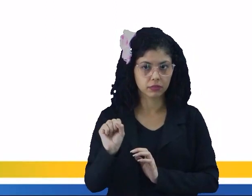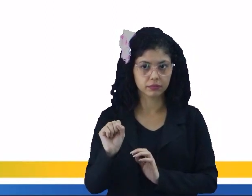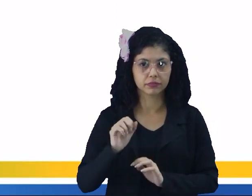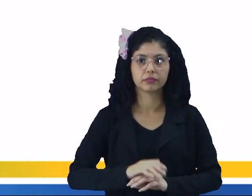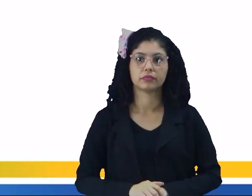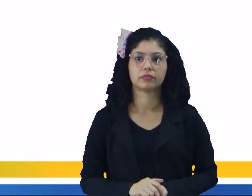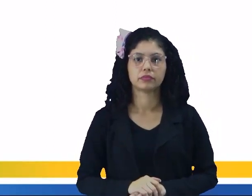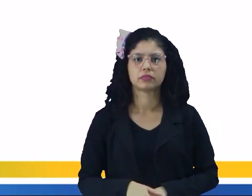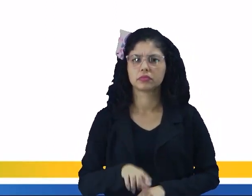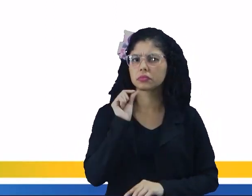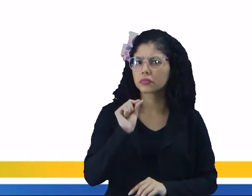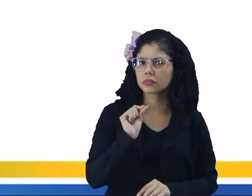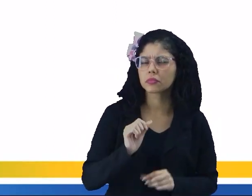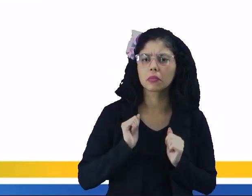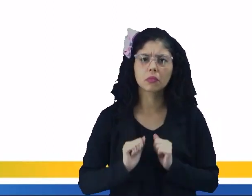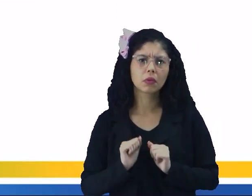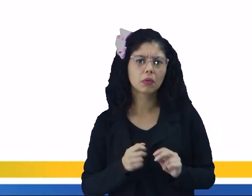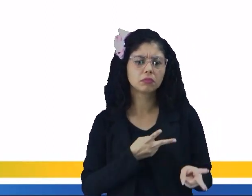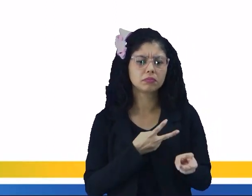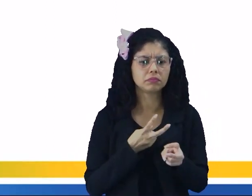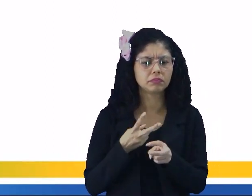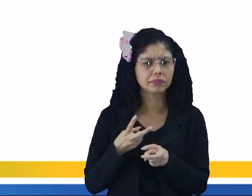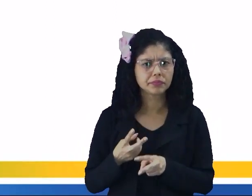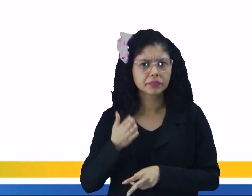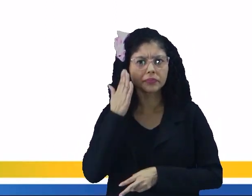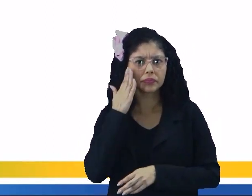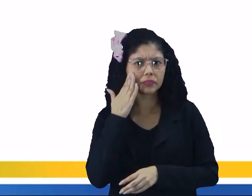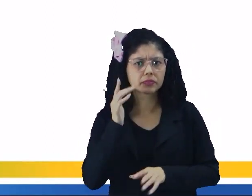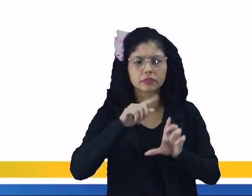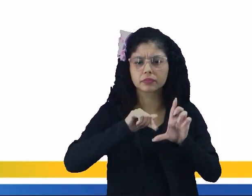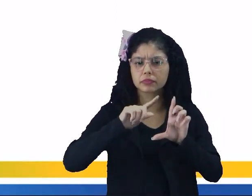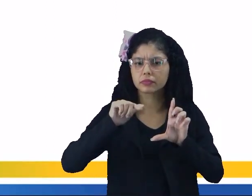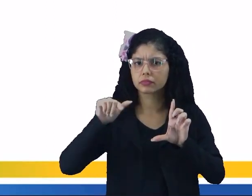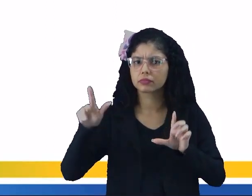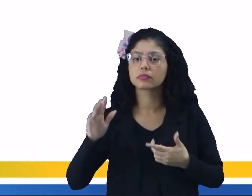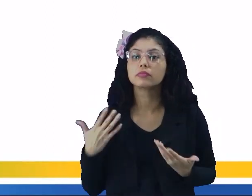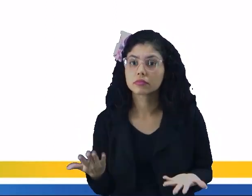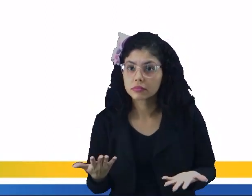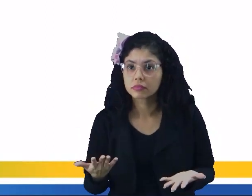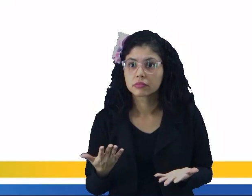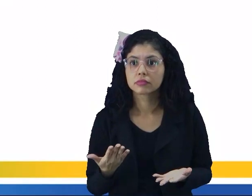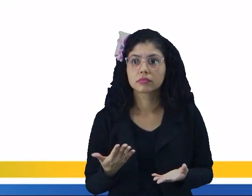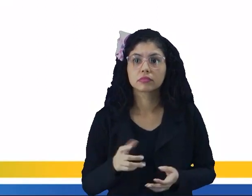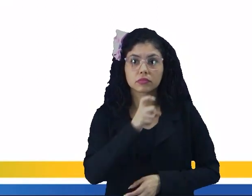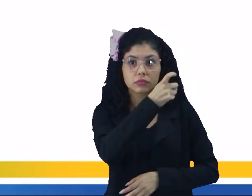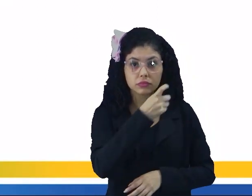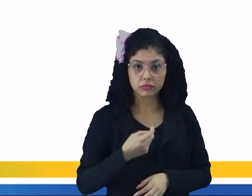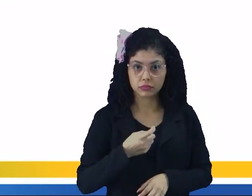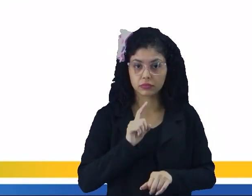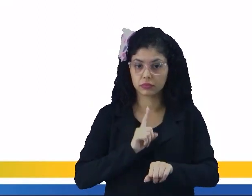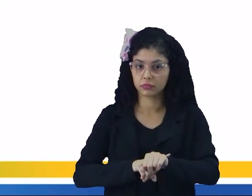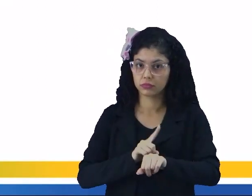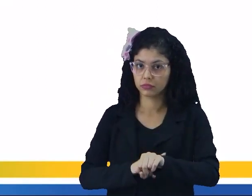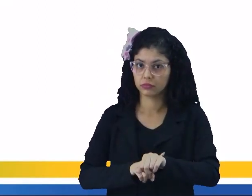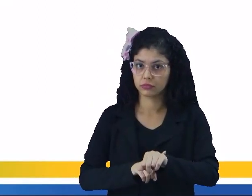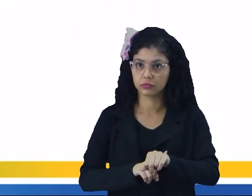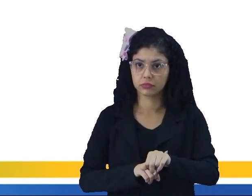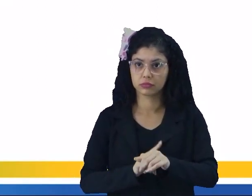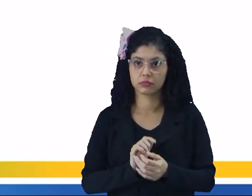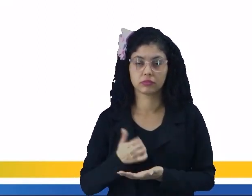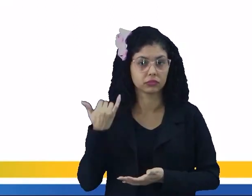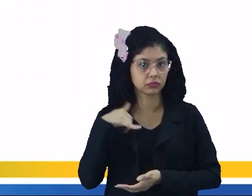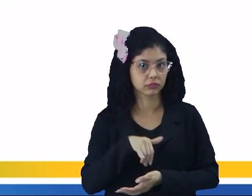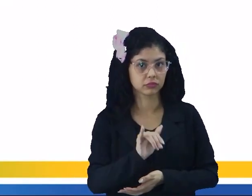segundos. O que a gente já pode entender desse gráfico aqui, pessoal? Na reta do X vocês têm o tempo, na reta do